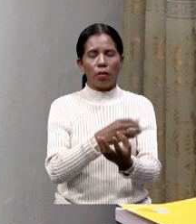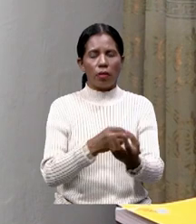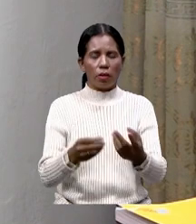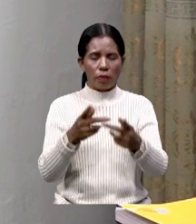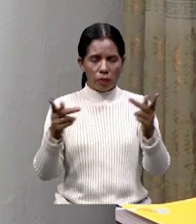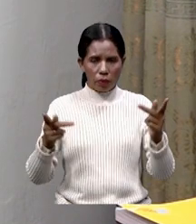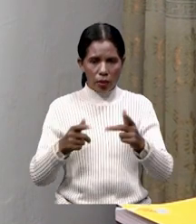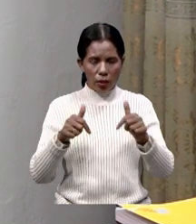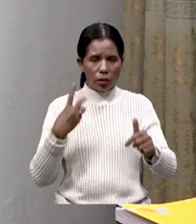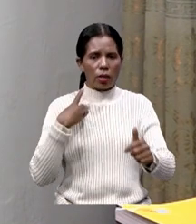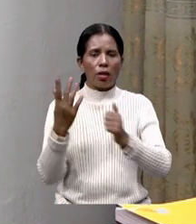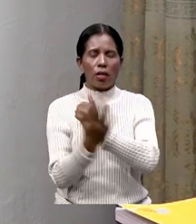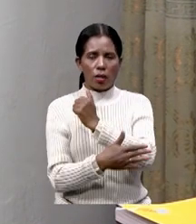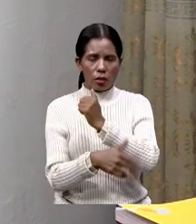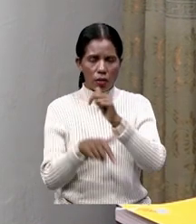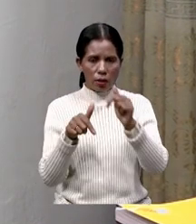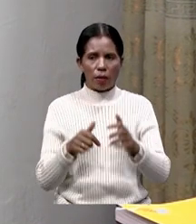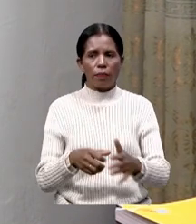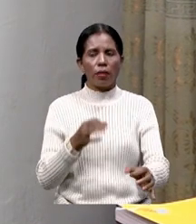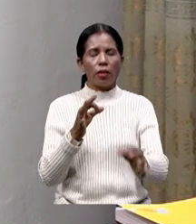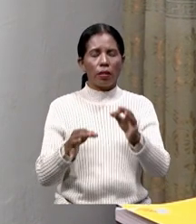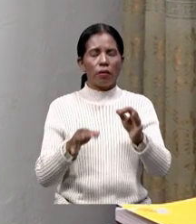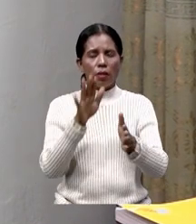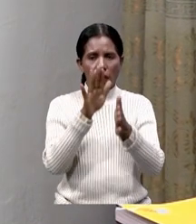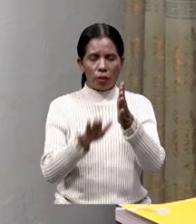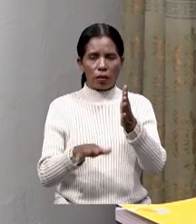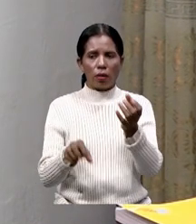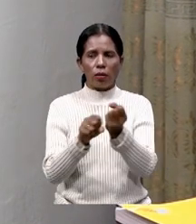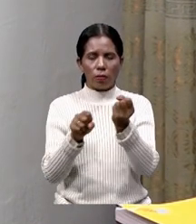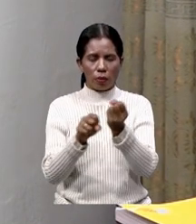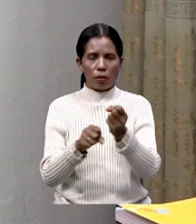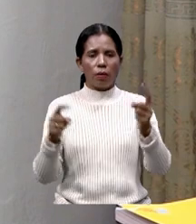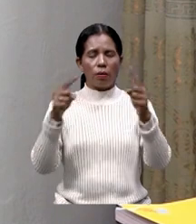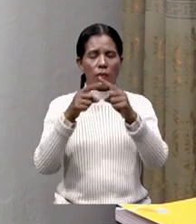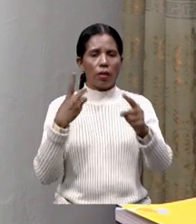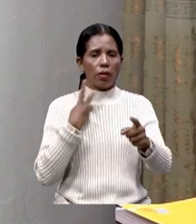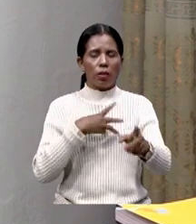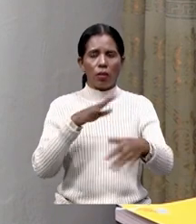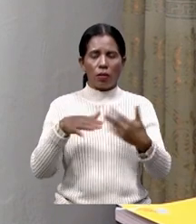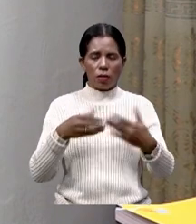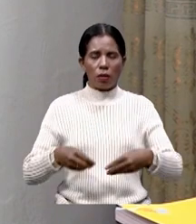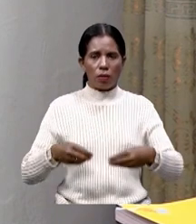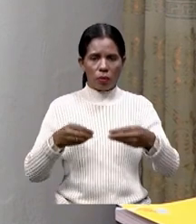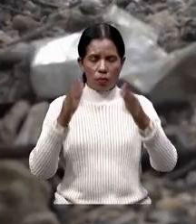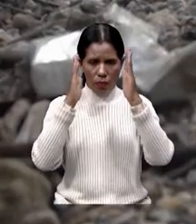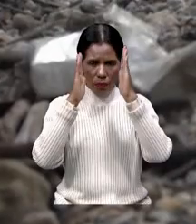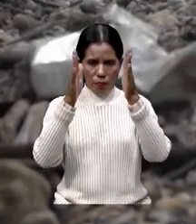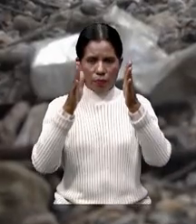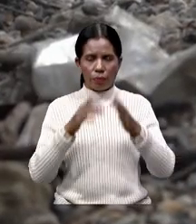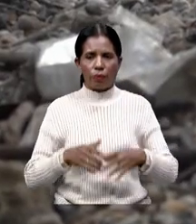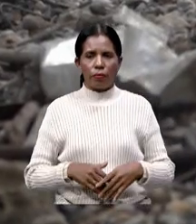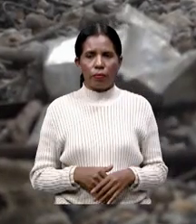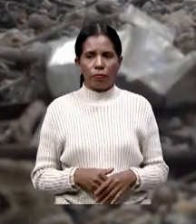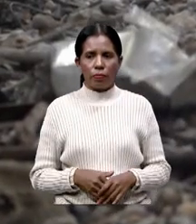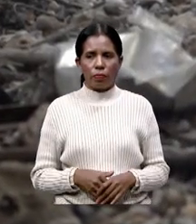ambiental ihe itenai rasi. Mas ke kik mais ne contribui ba ita lokalmente ne fo direta.